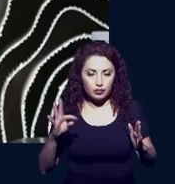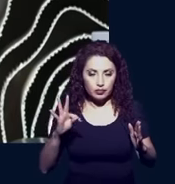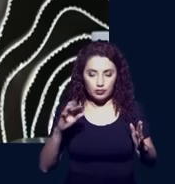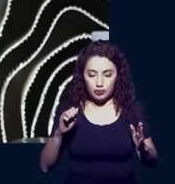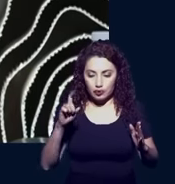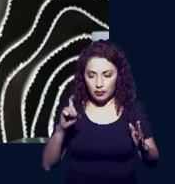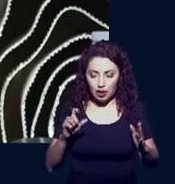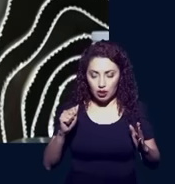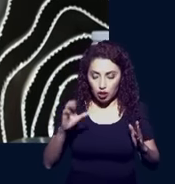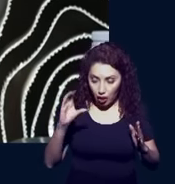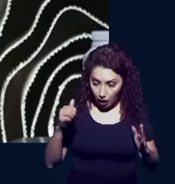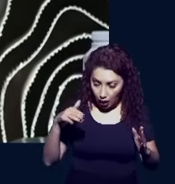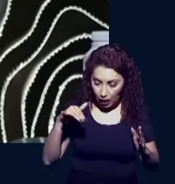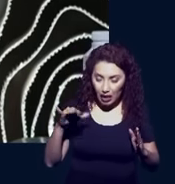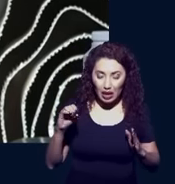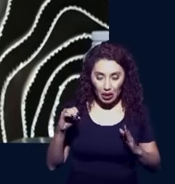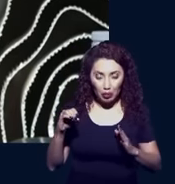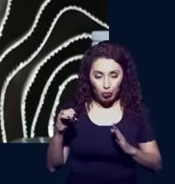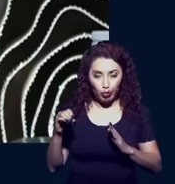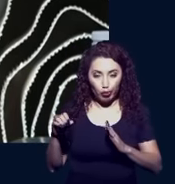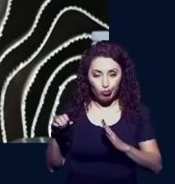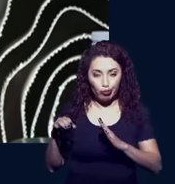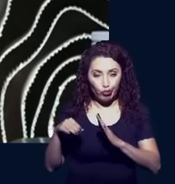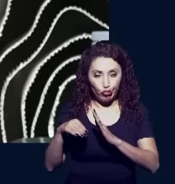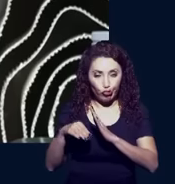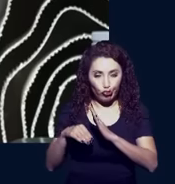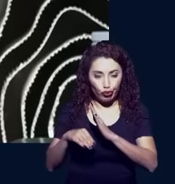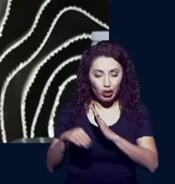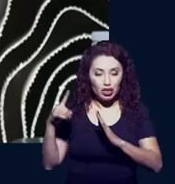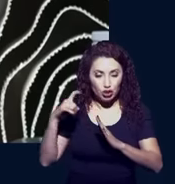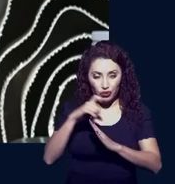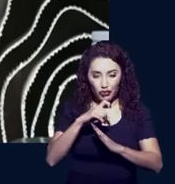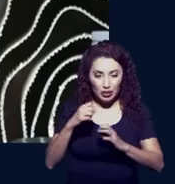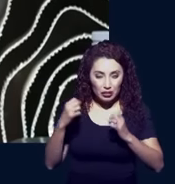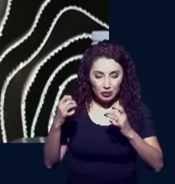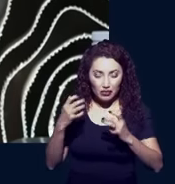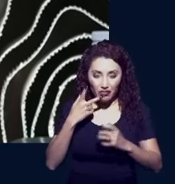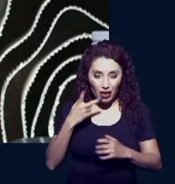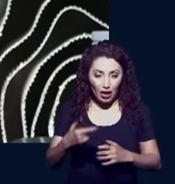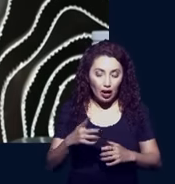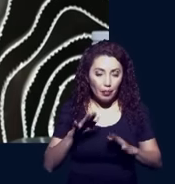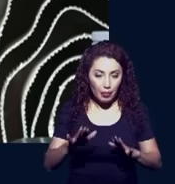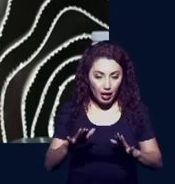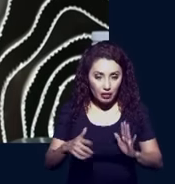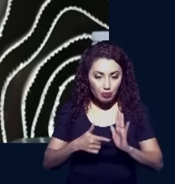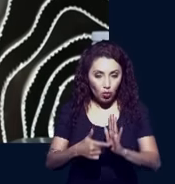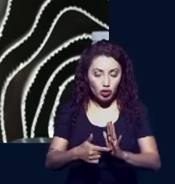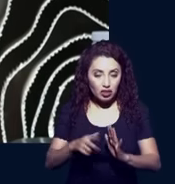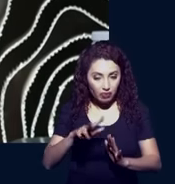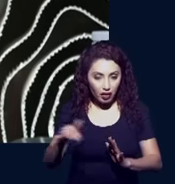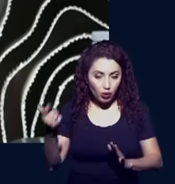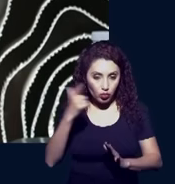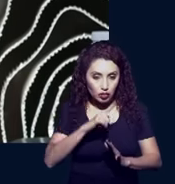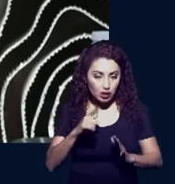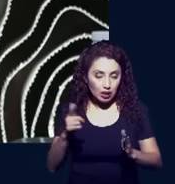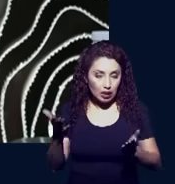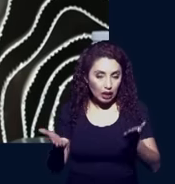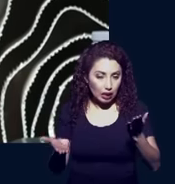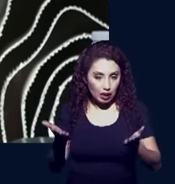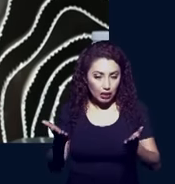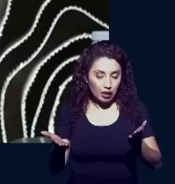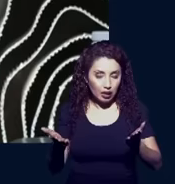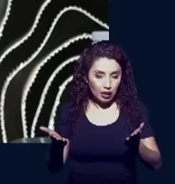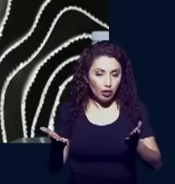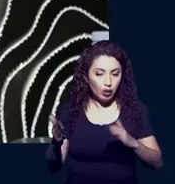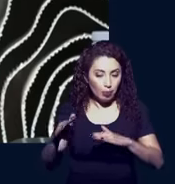depreciada eh e assim é difícil falar mas os modelos todos apontam no no fundo para um nível de Equilíbrio que seria muito mais baixo do que o